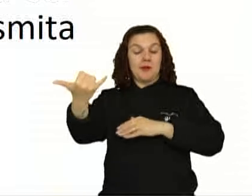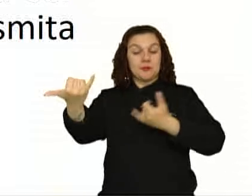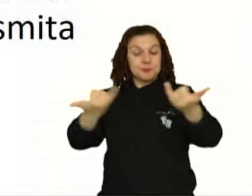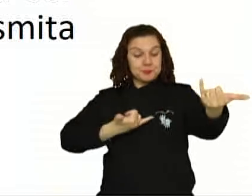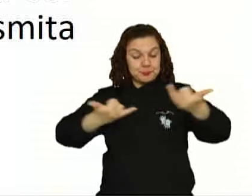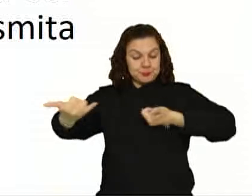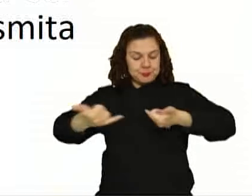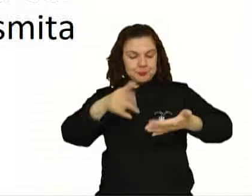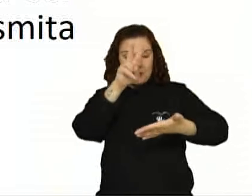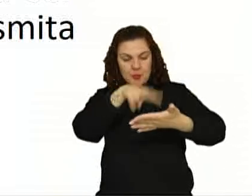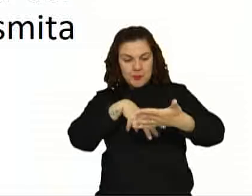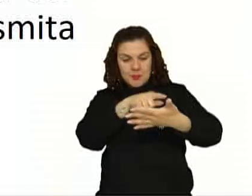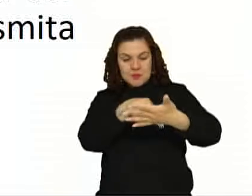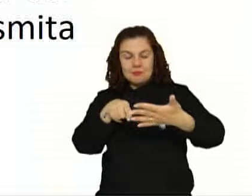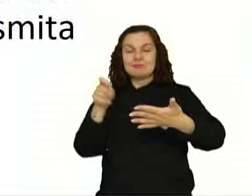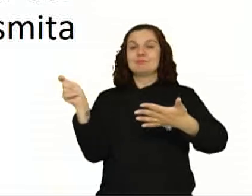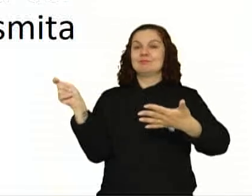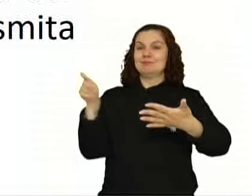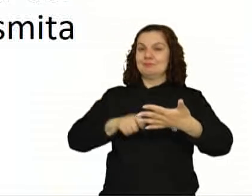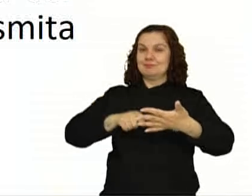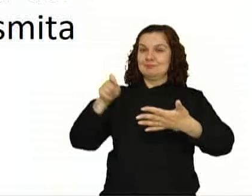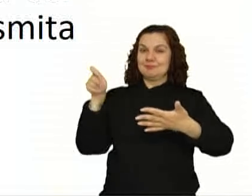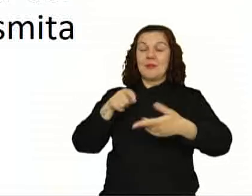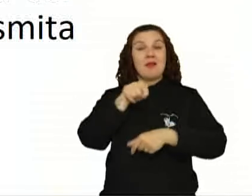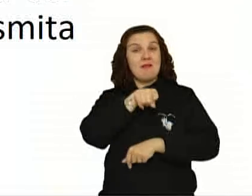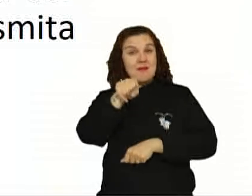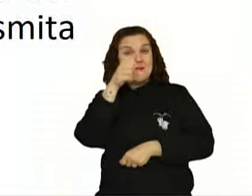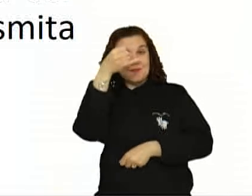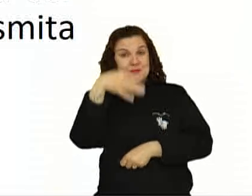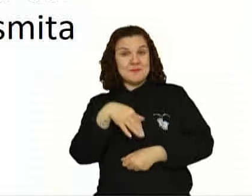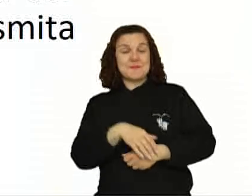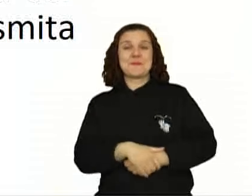de informações que conseguirem, aquilo que eu falei para